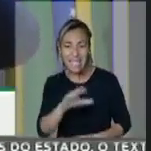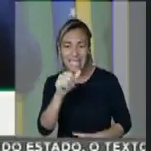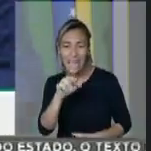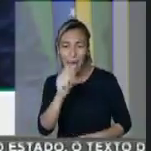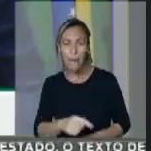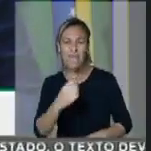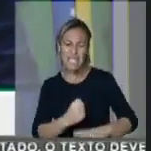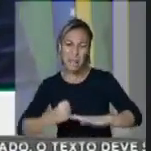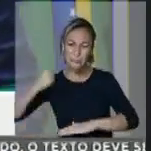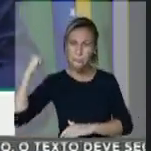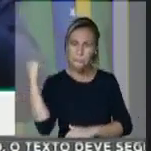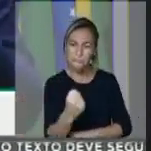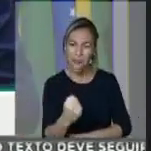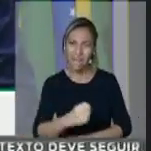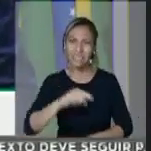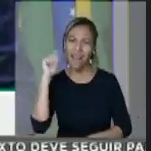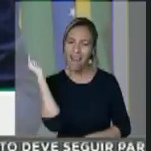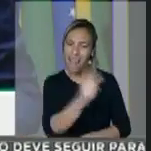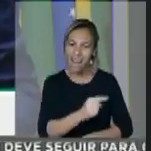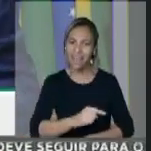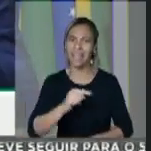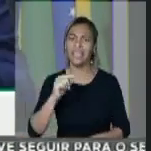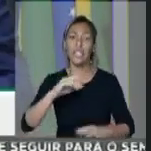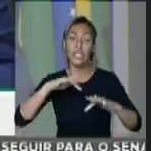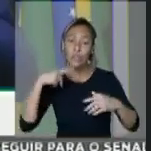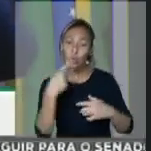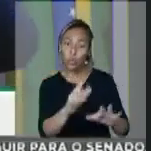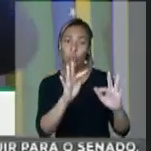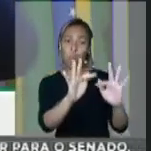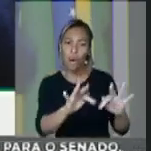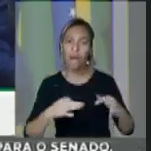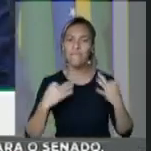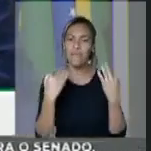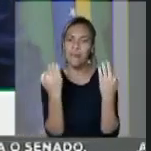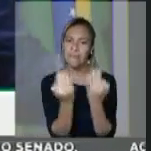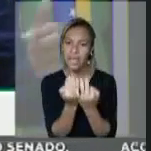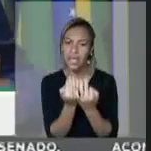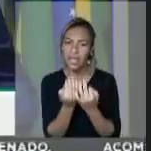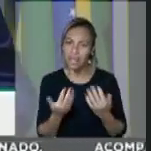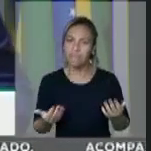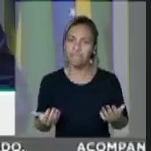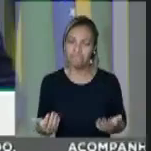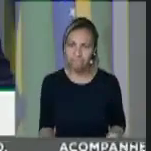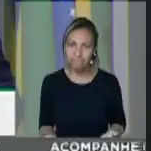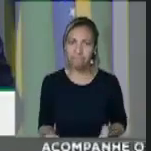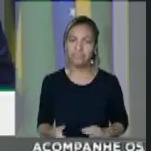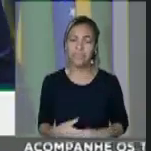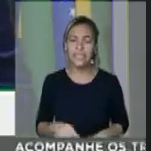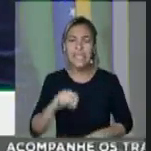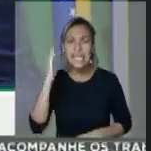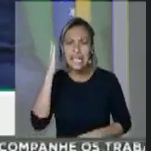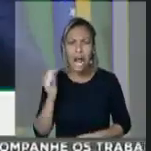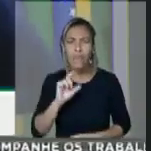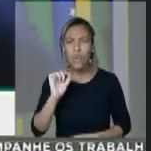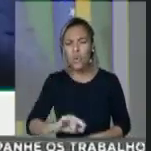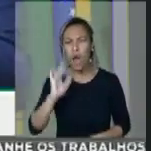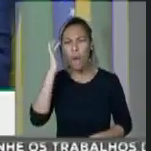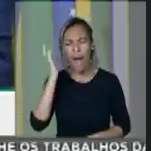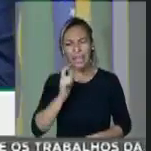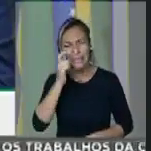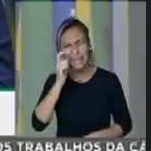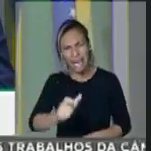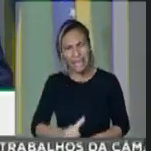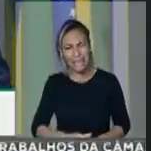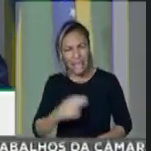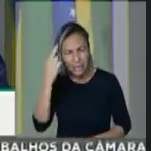ser assassinado, ele e sua família. Sabe o que eu acho